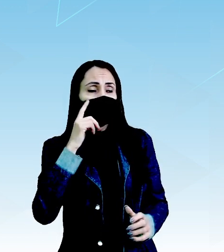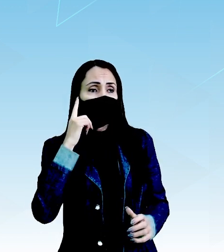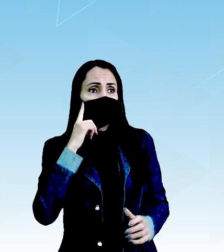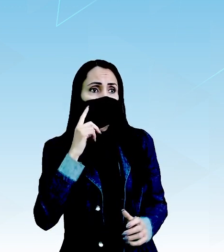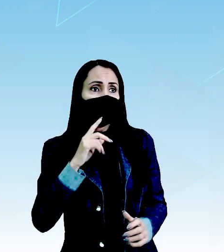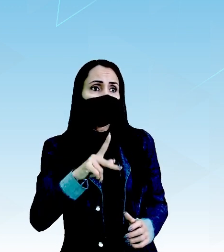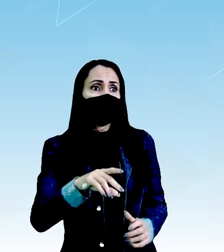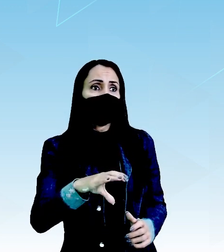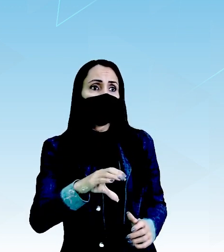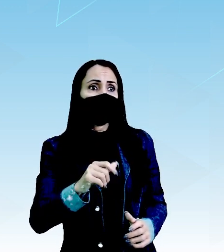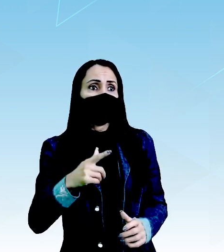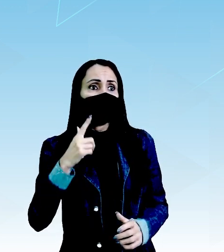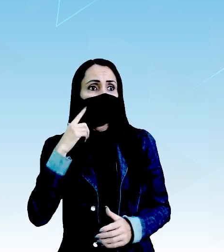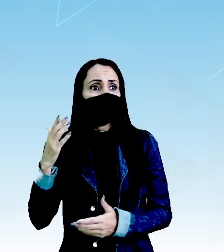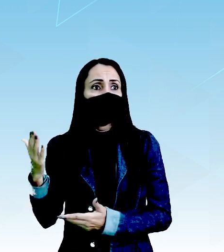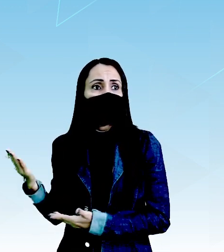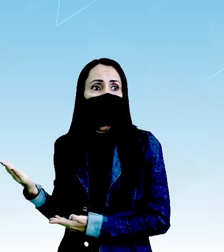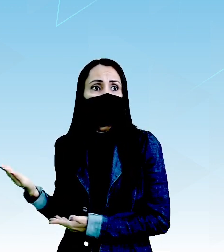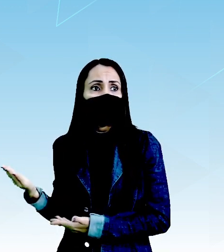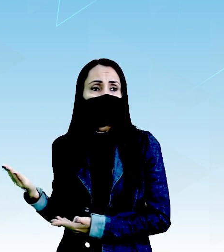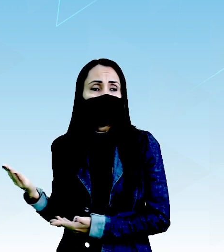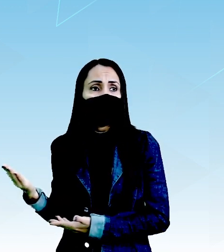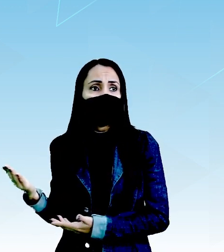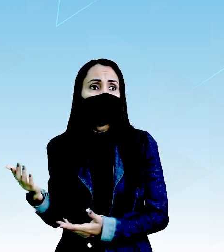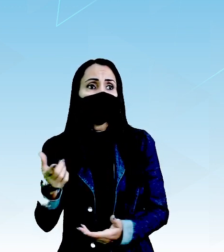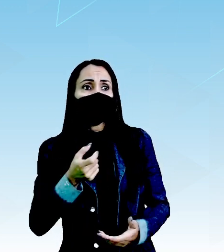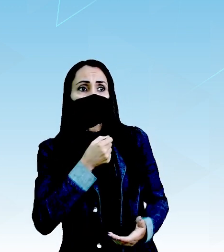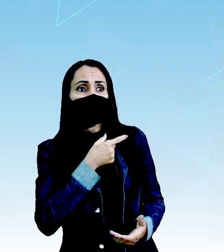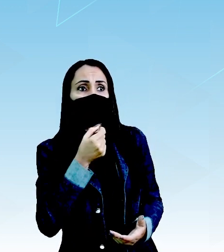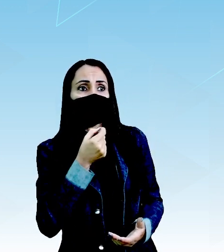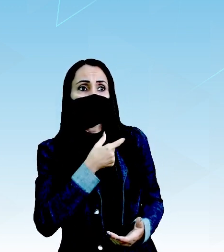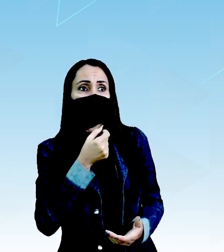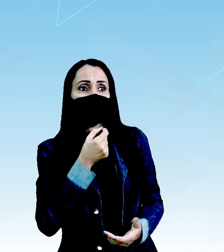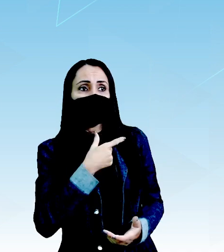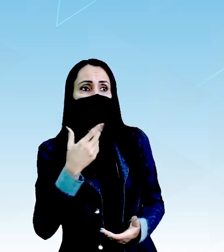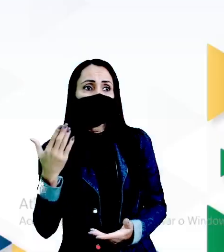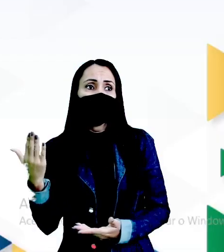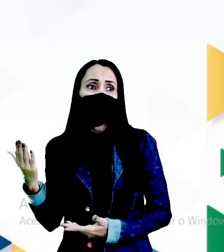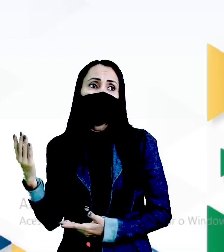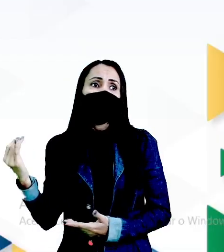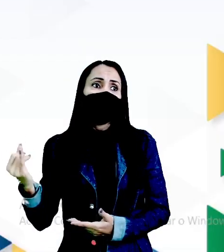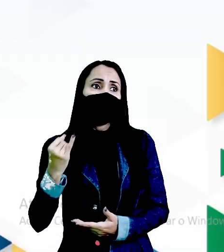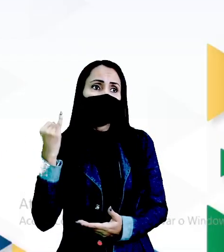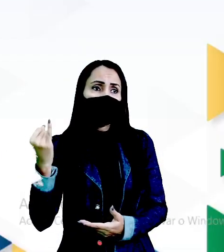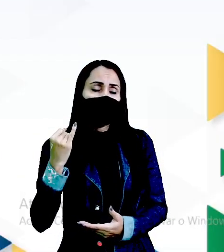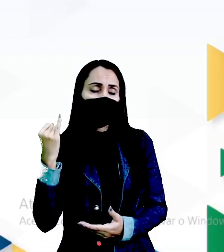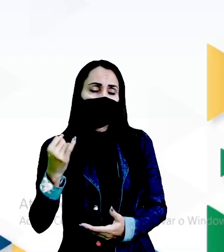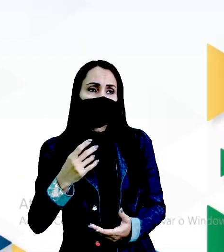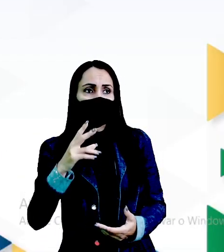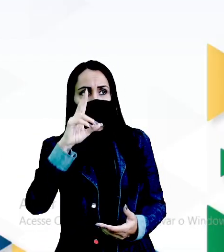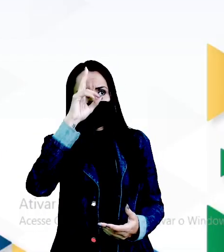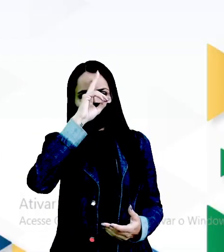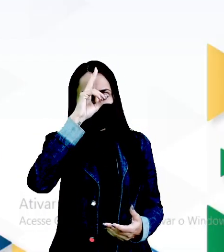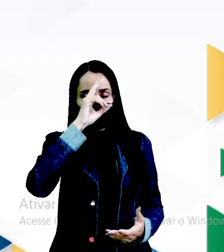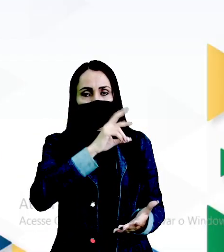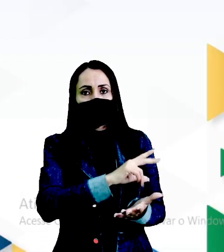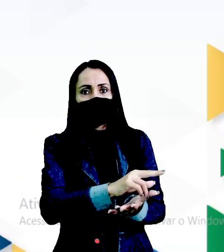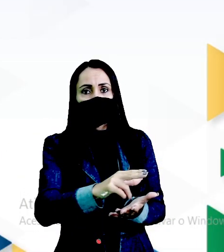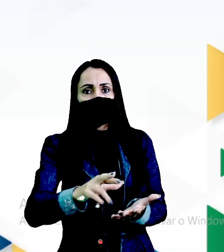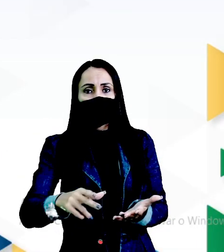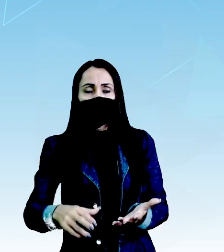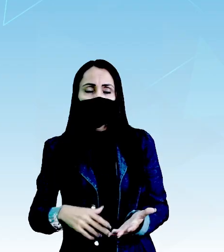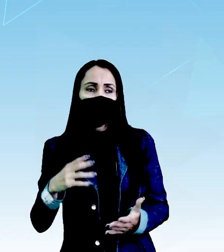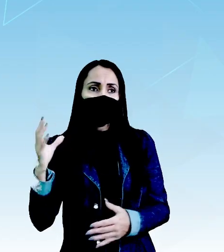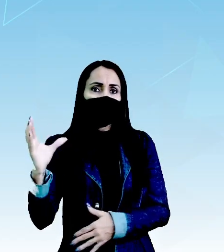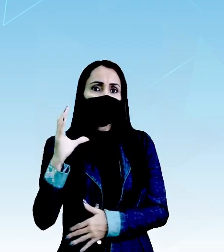nós encontramos a questão da comédia. E é importante lembrar que a comédia ela possui vários clímax, que